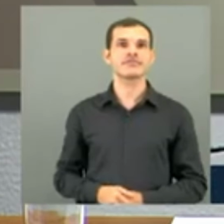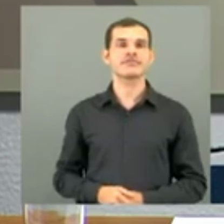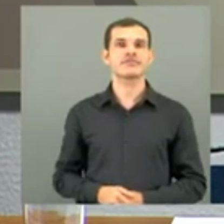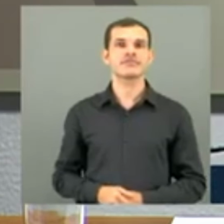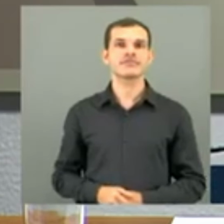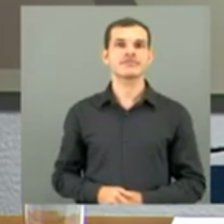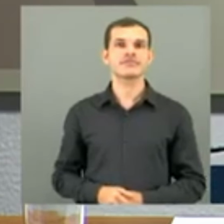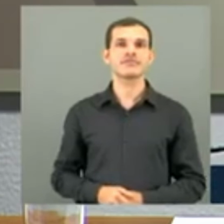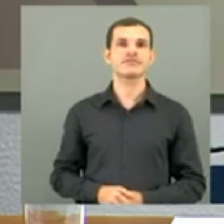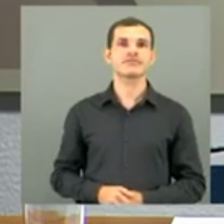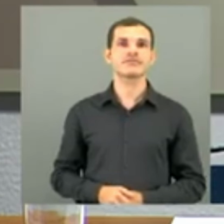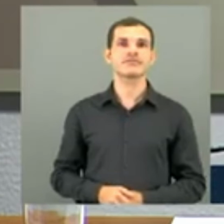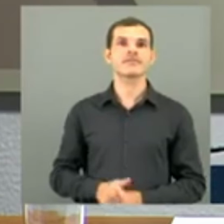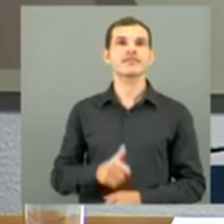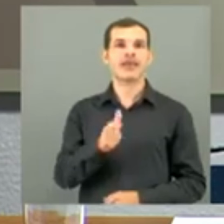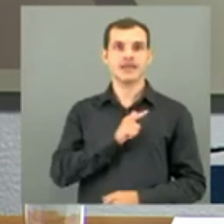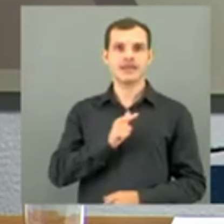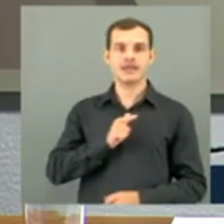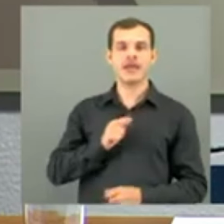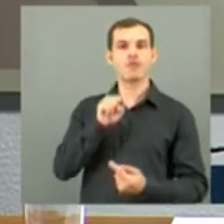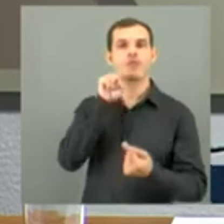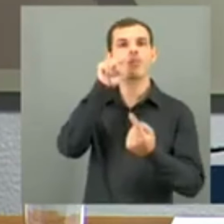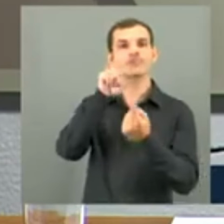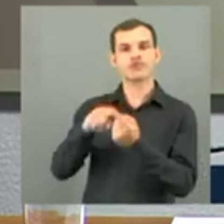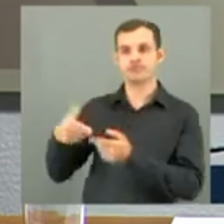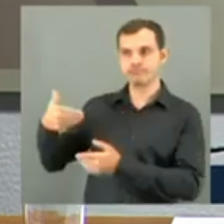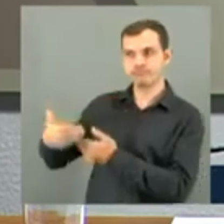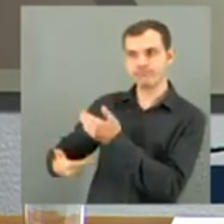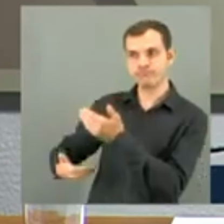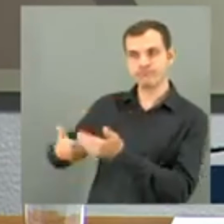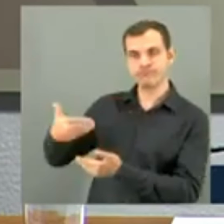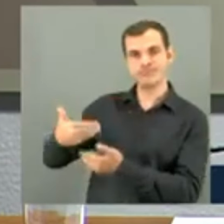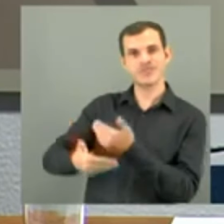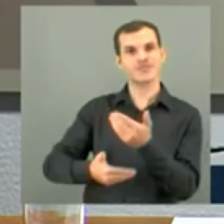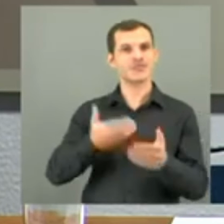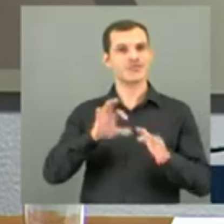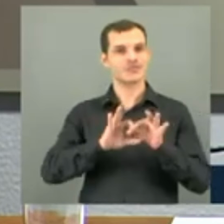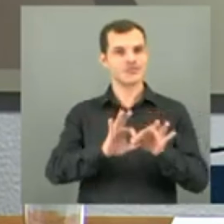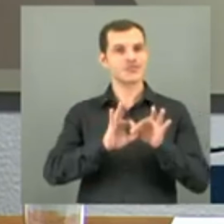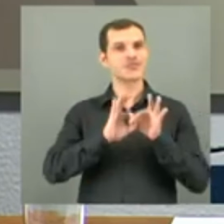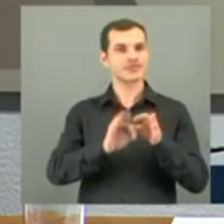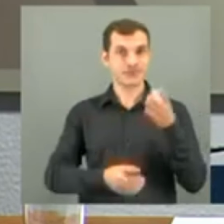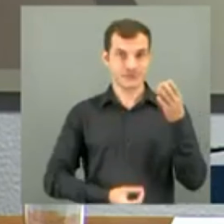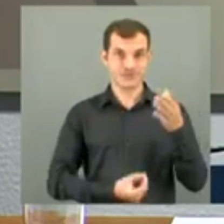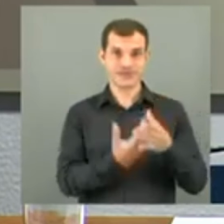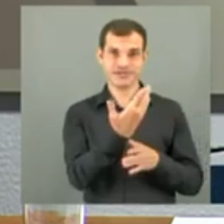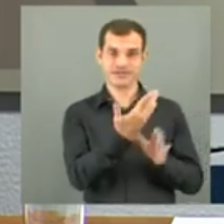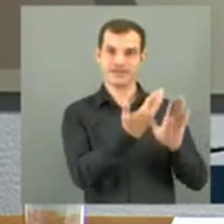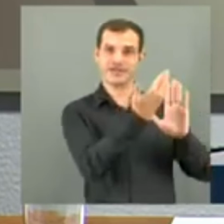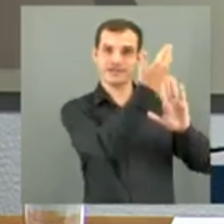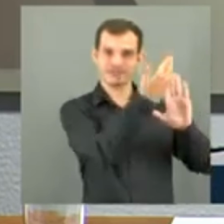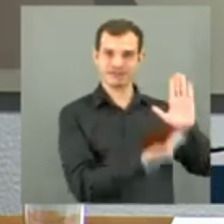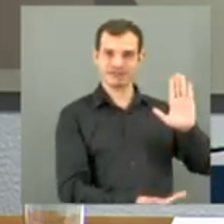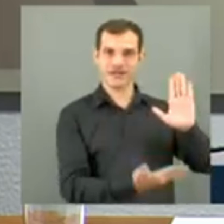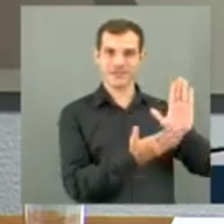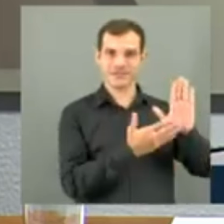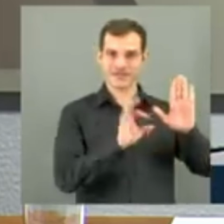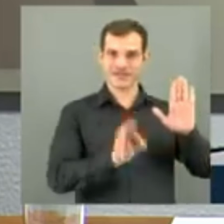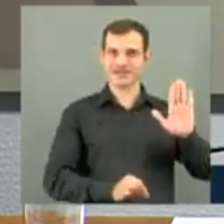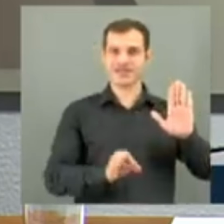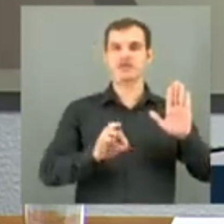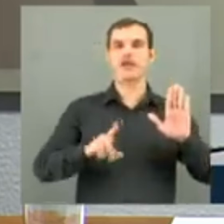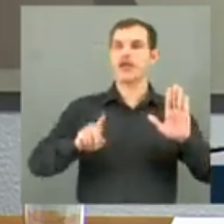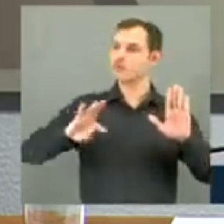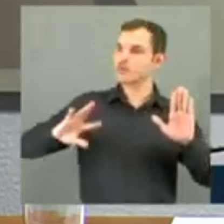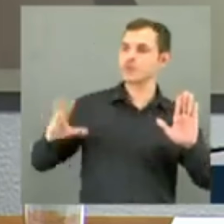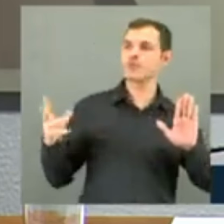no sentido de construir junto. É uma construção coletiva e a gente precisa de vocês